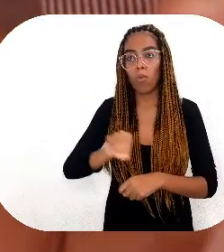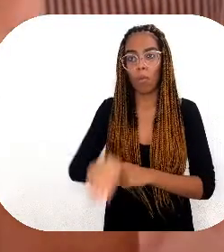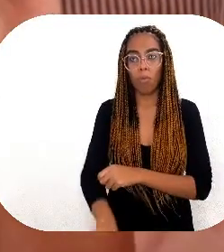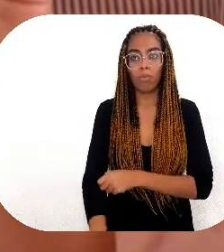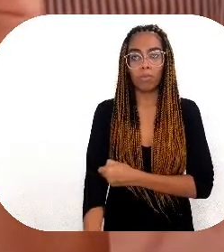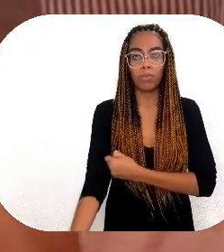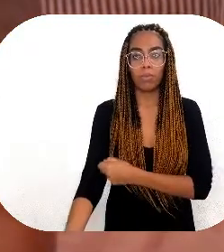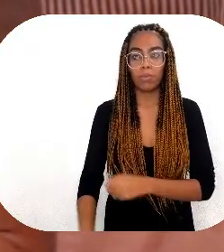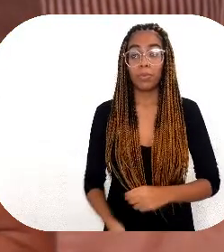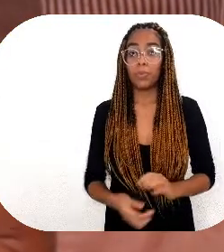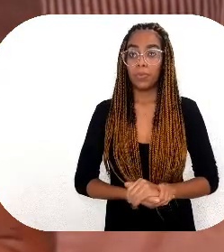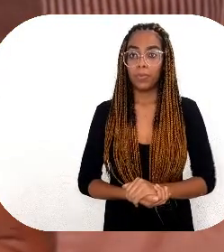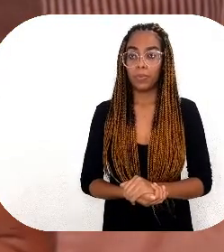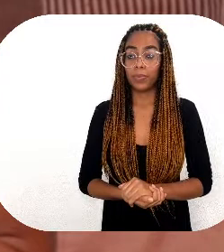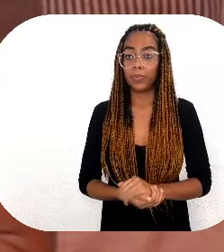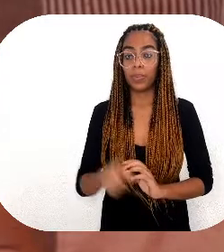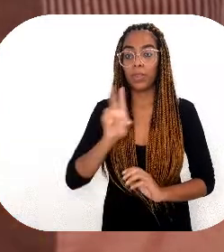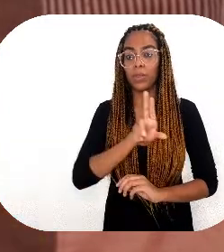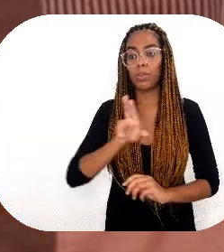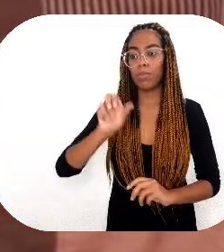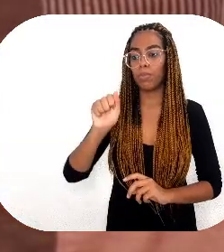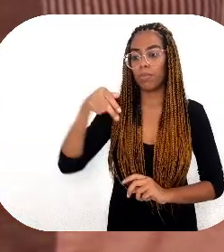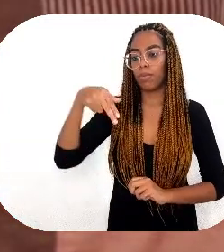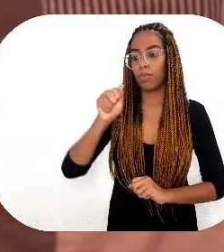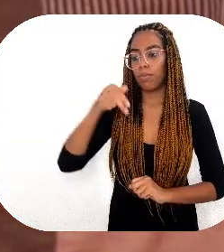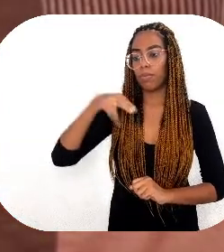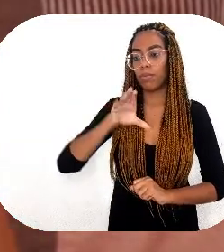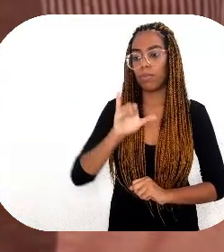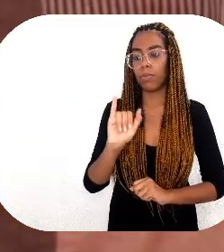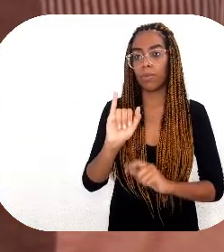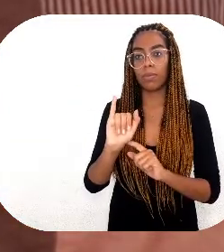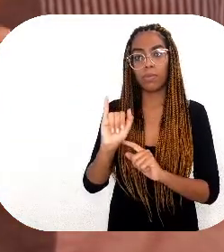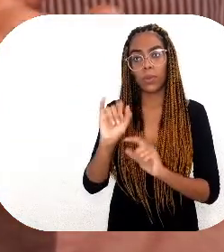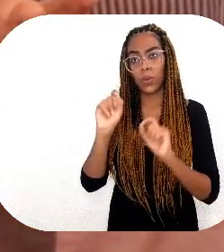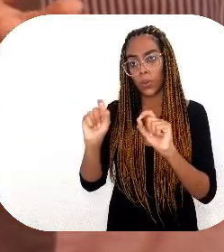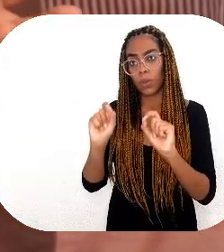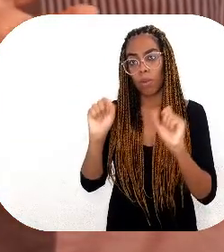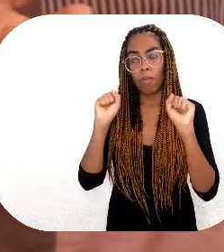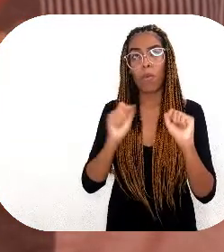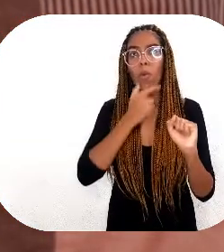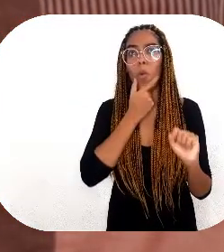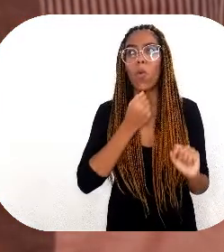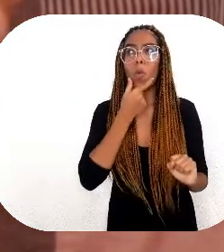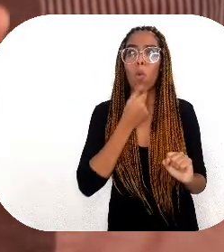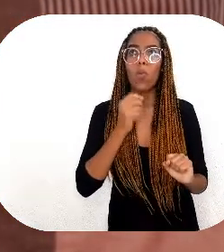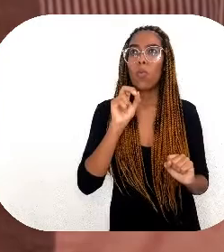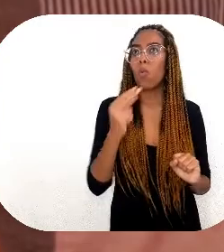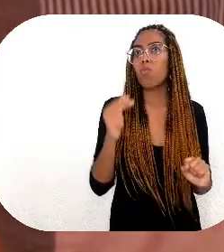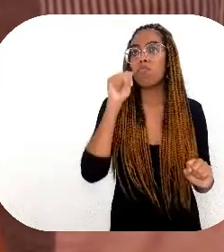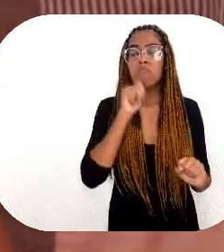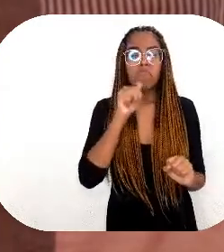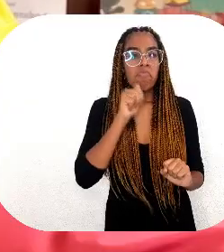gente, existia um ser mágico chamado Anansi. Anansi podia ser representado na